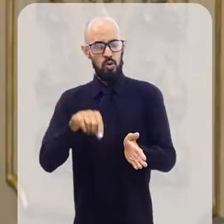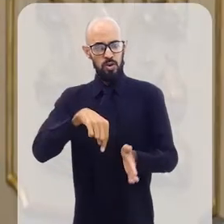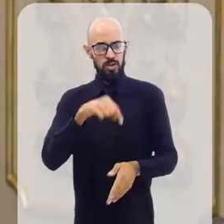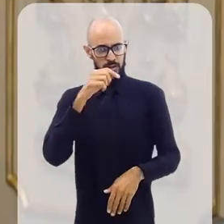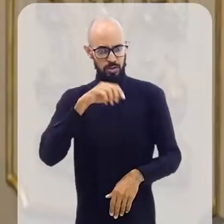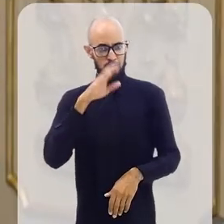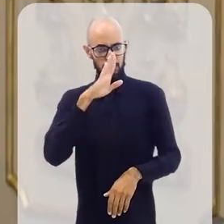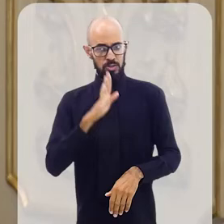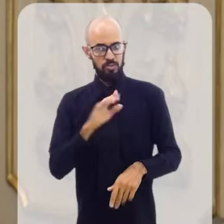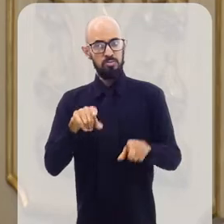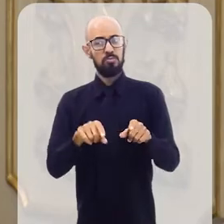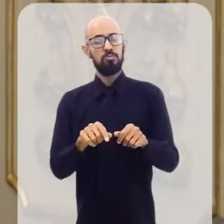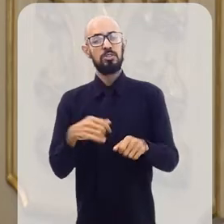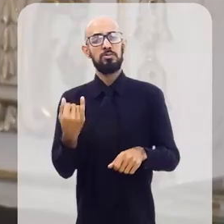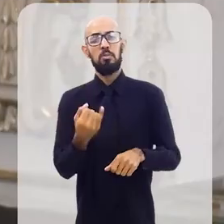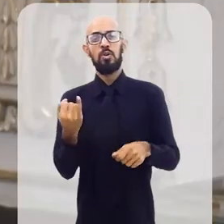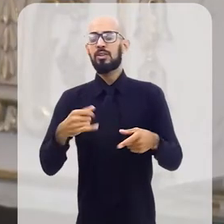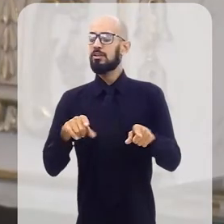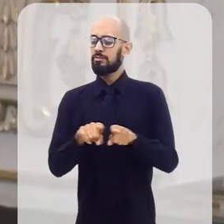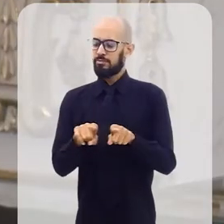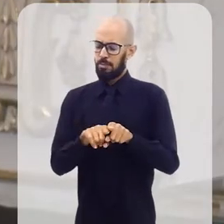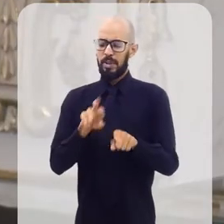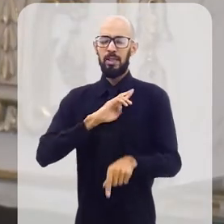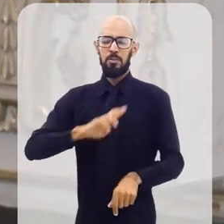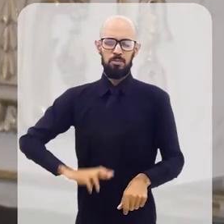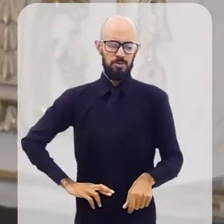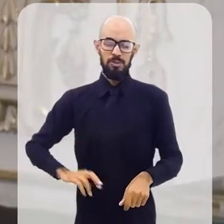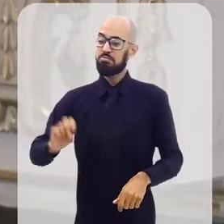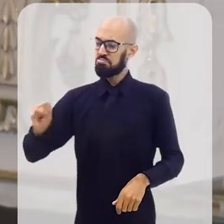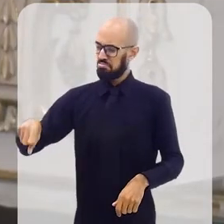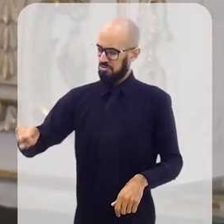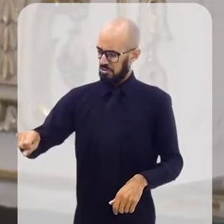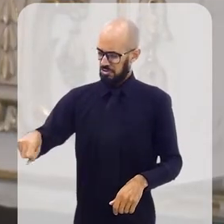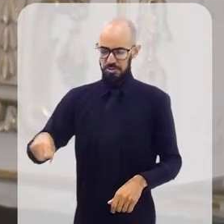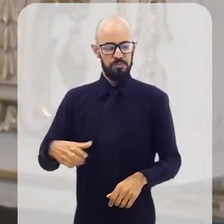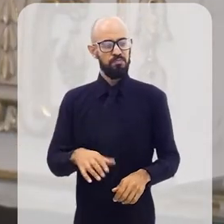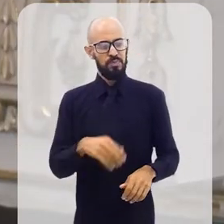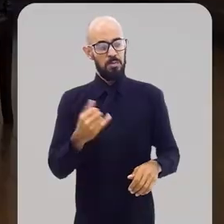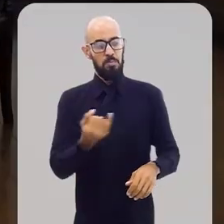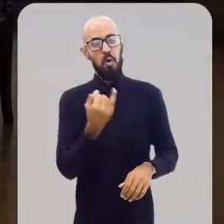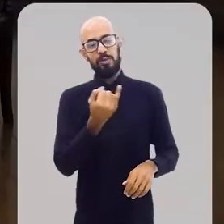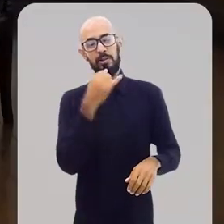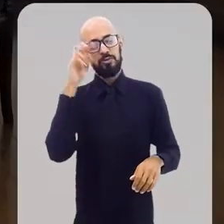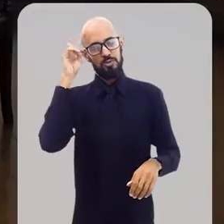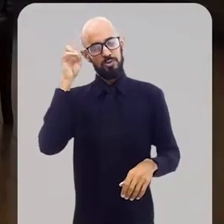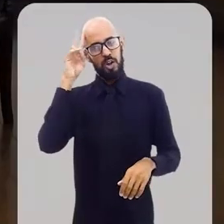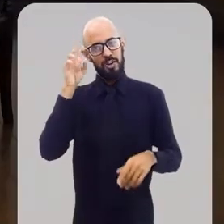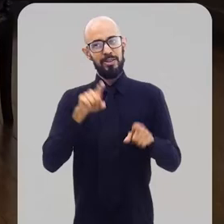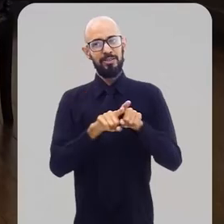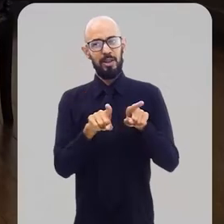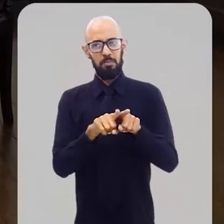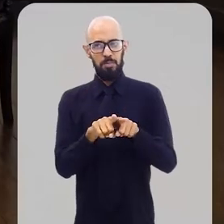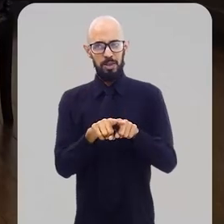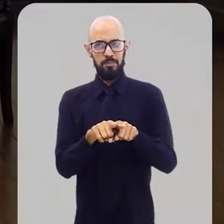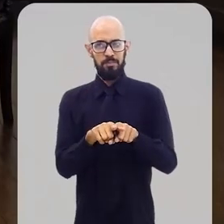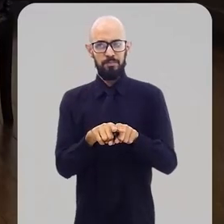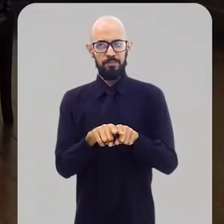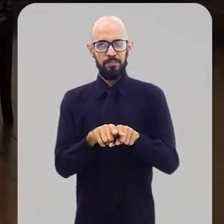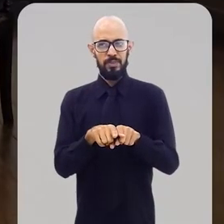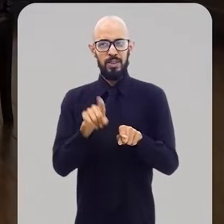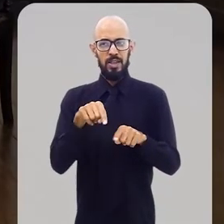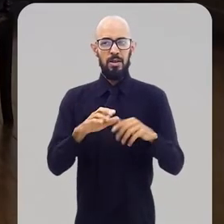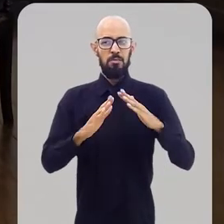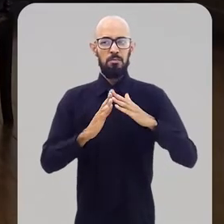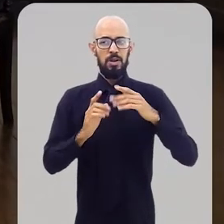república e também é importância dela dentro da história Então vou me disse já para o nosso pouco tempo a